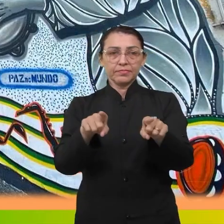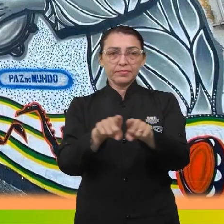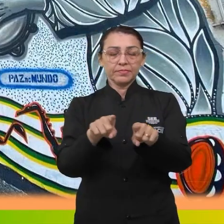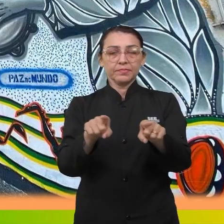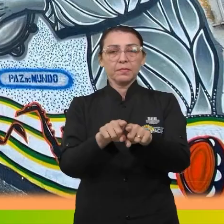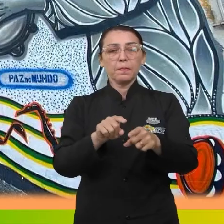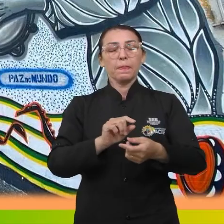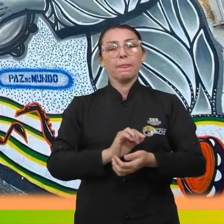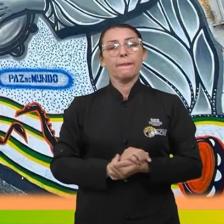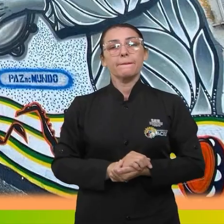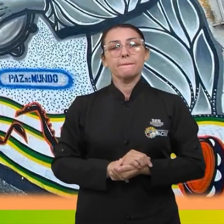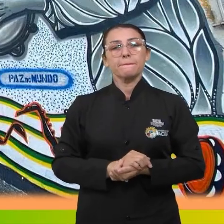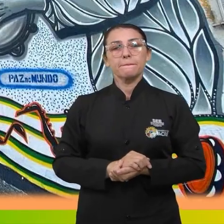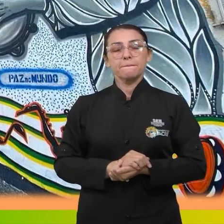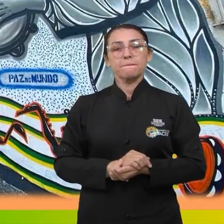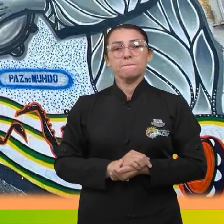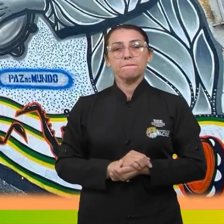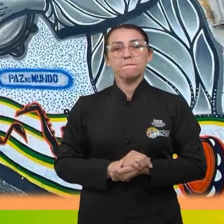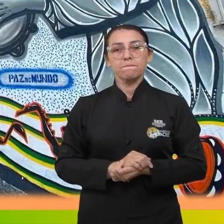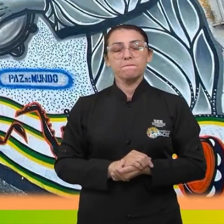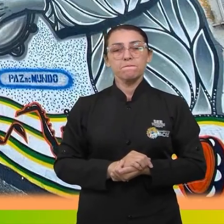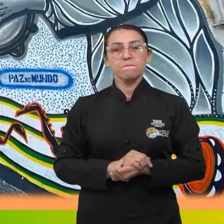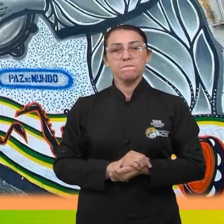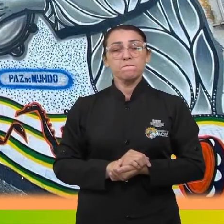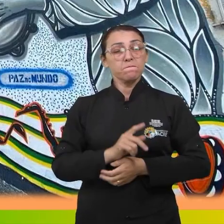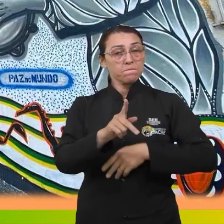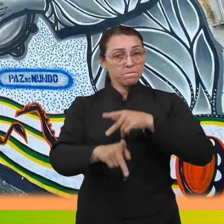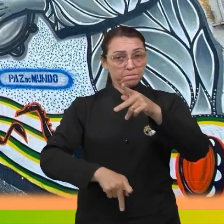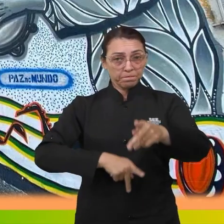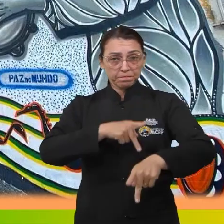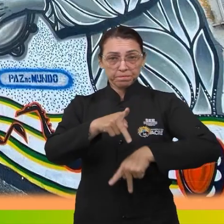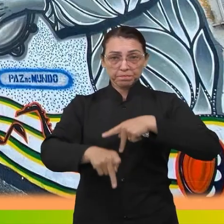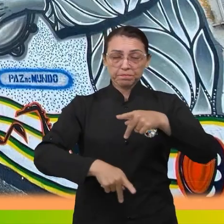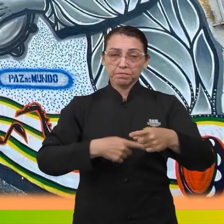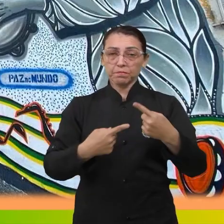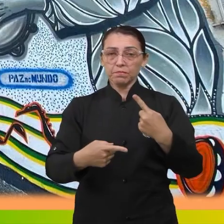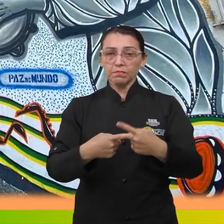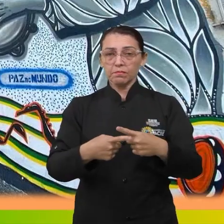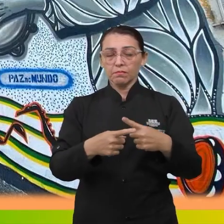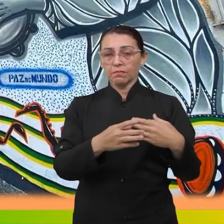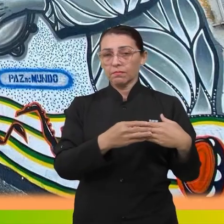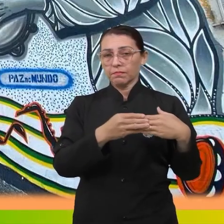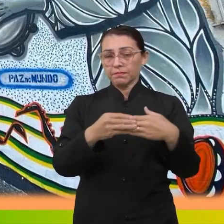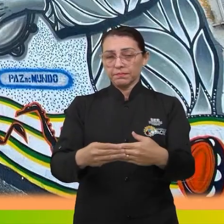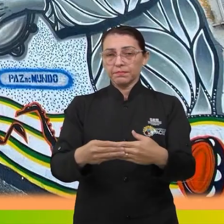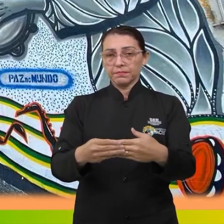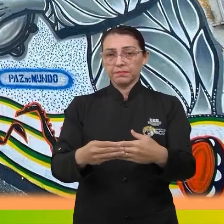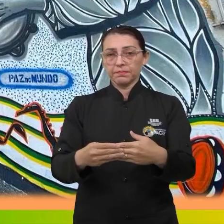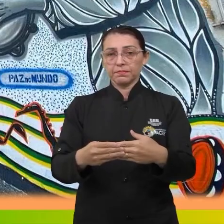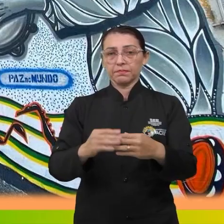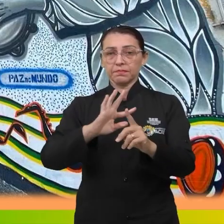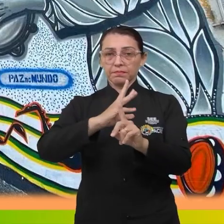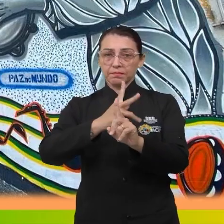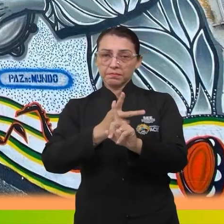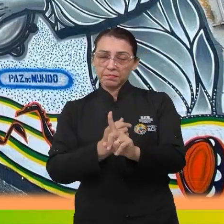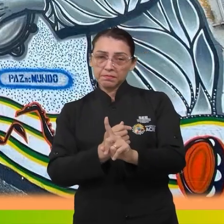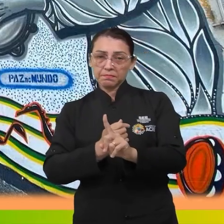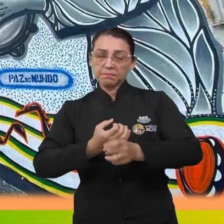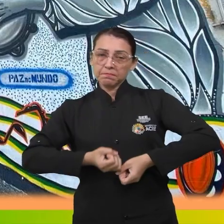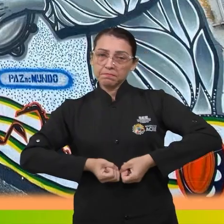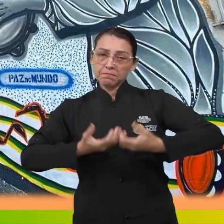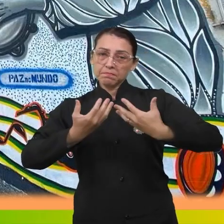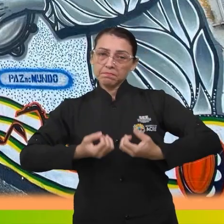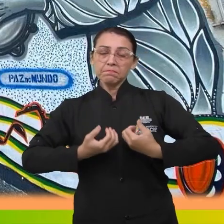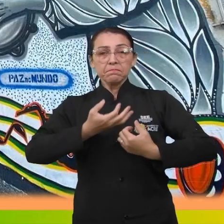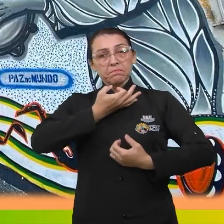no sentido geral, popular, porque ele traz essa questão da arte e das expressões